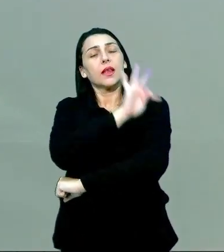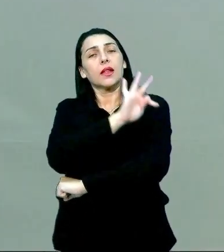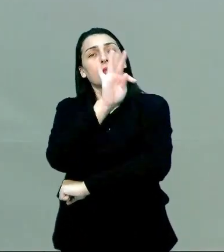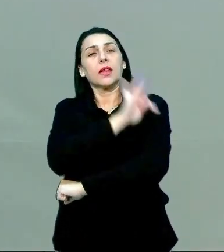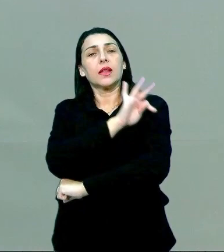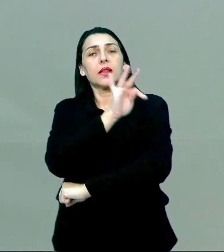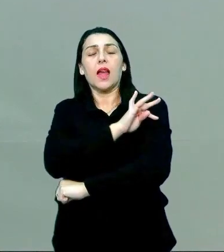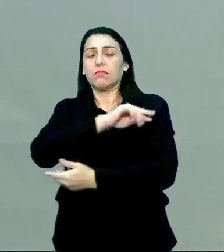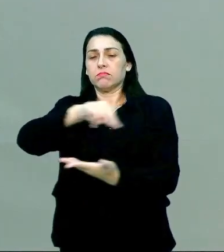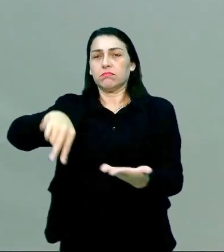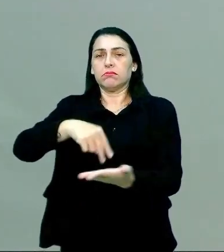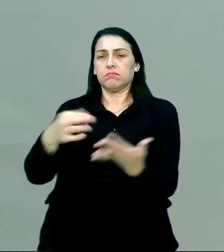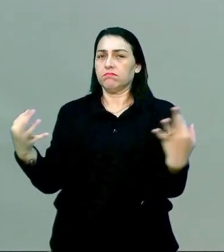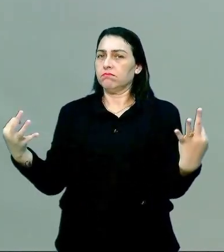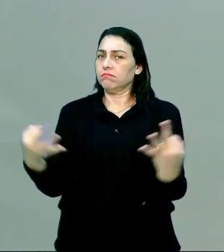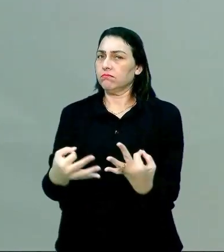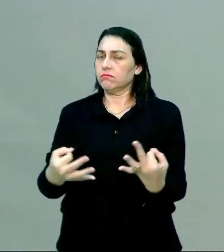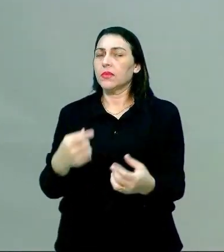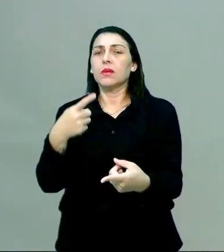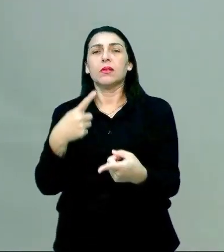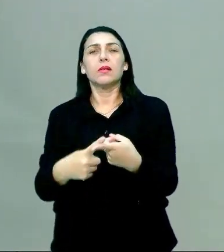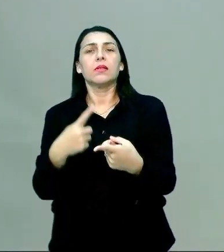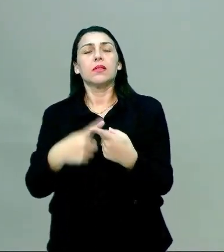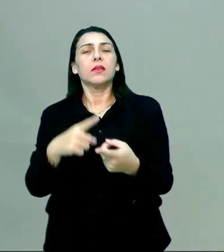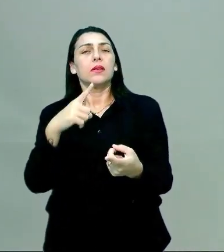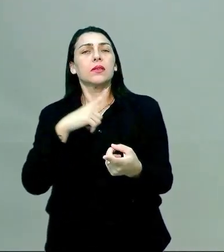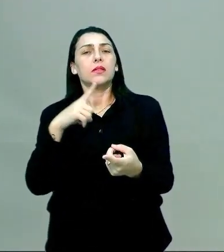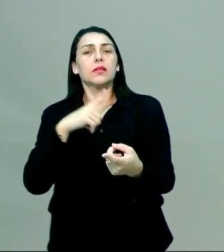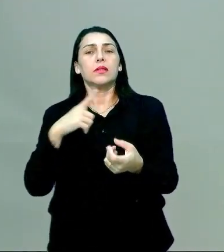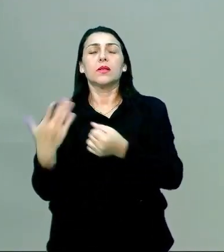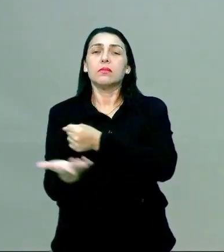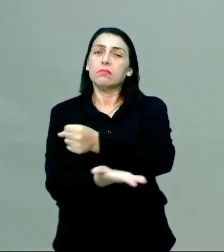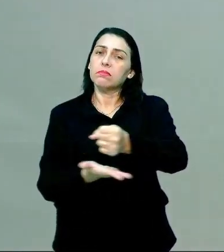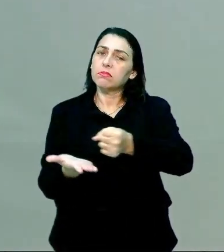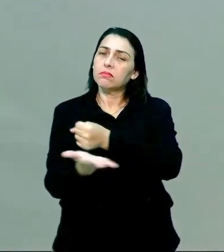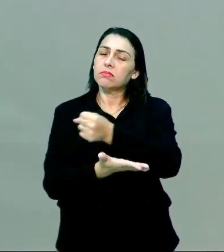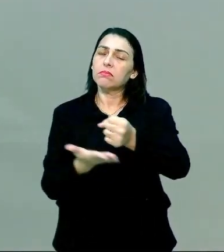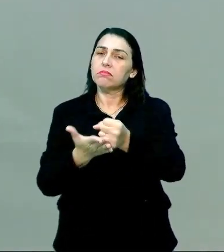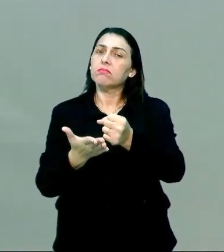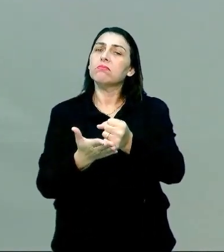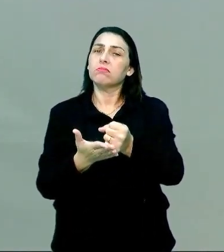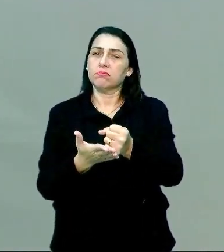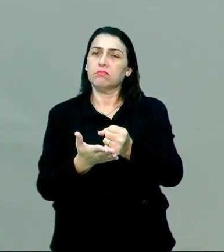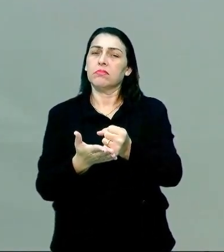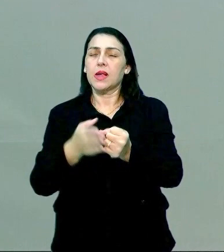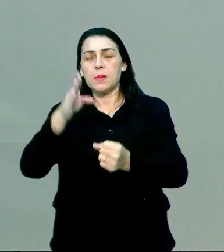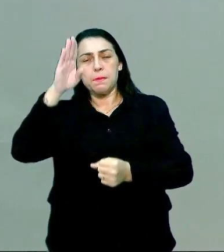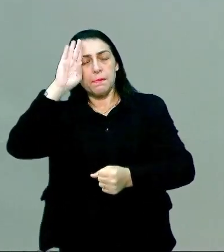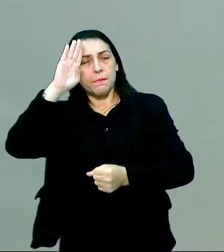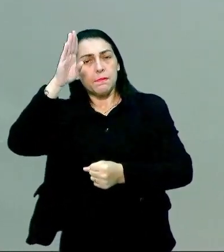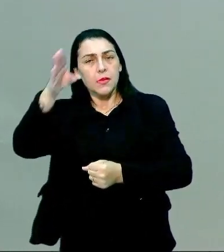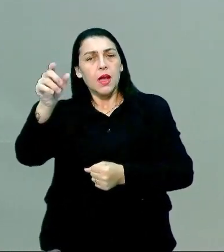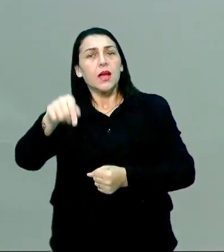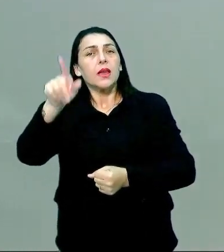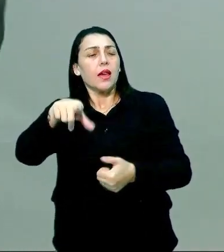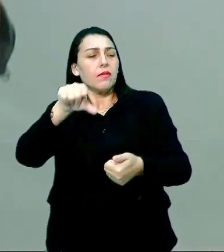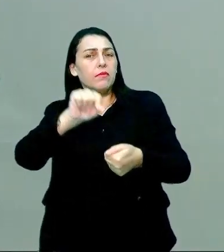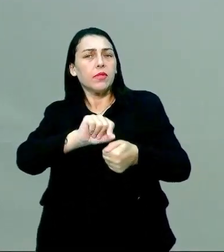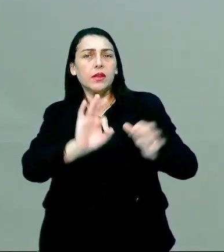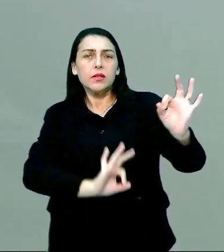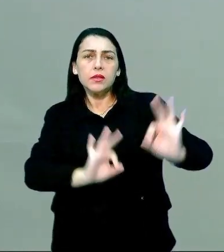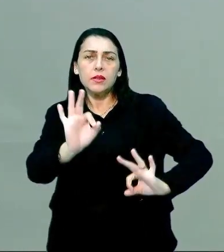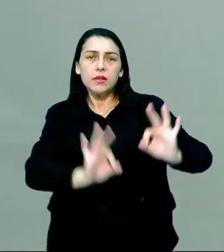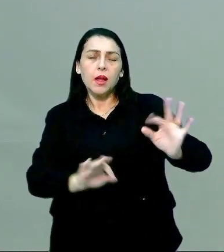de a dança, porque tem como protagonista, vamos colocar assim, quem a criou, que tem essa